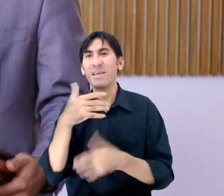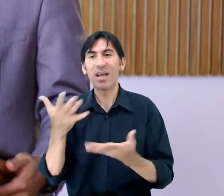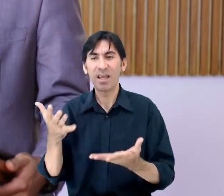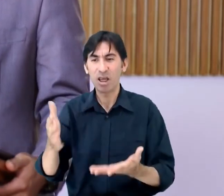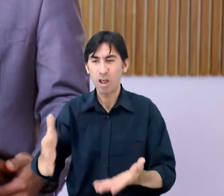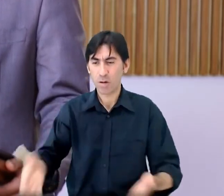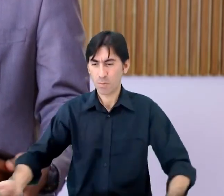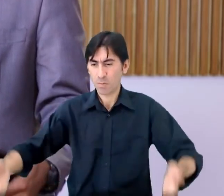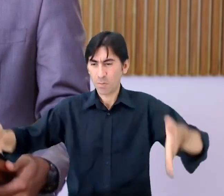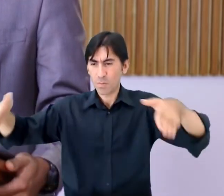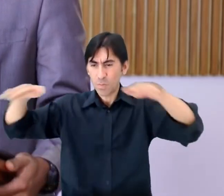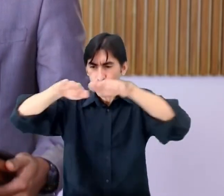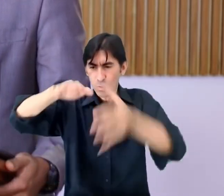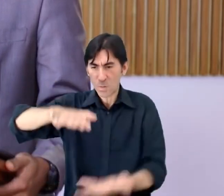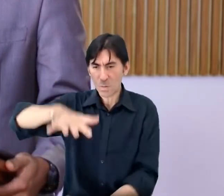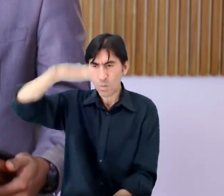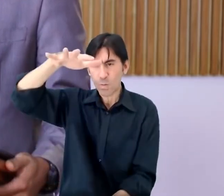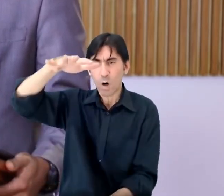de livros.